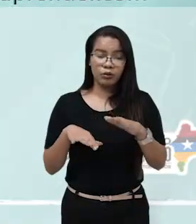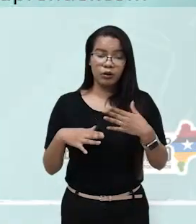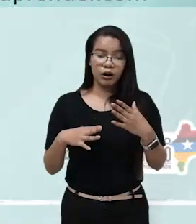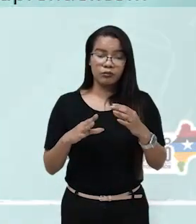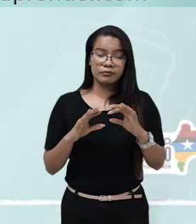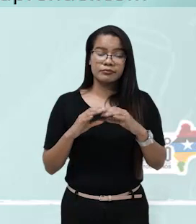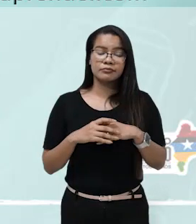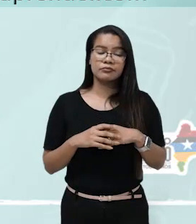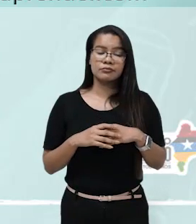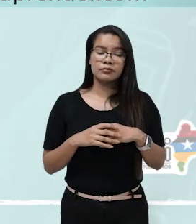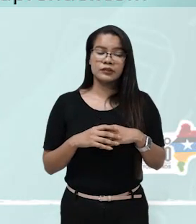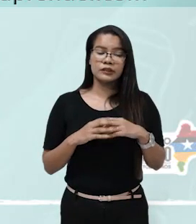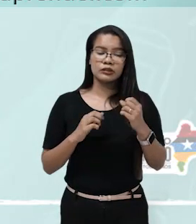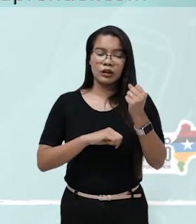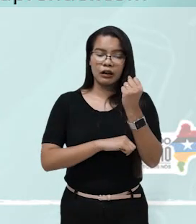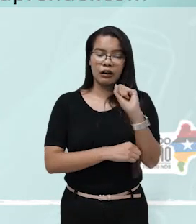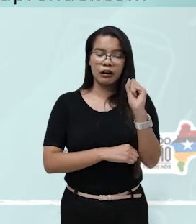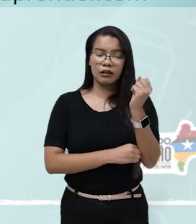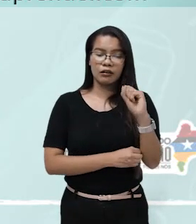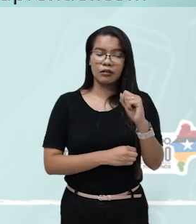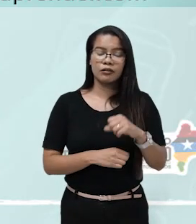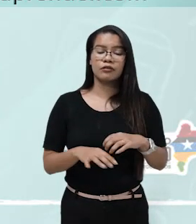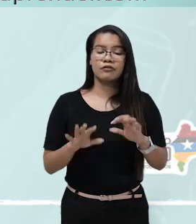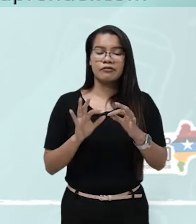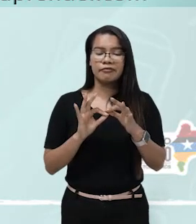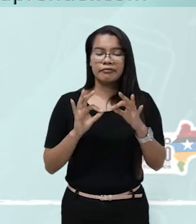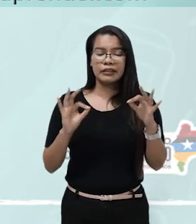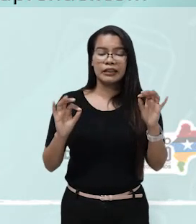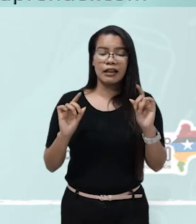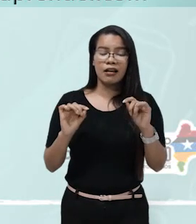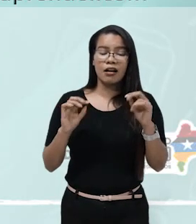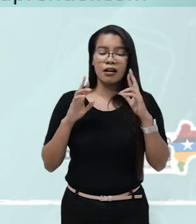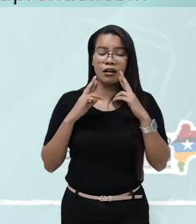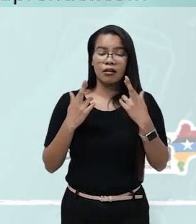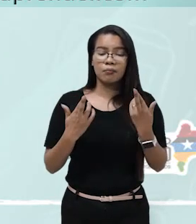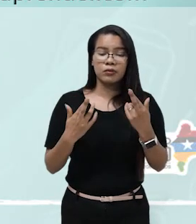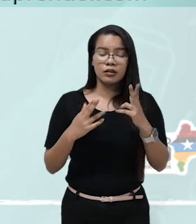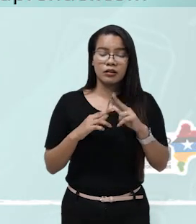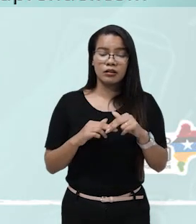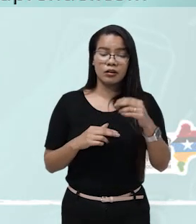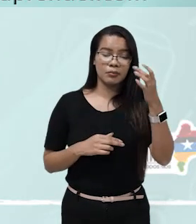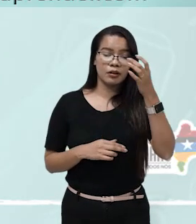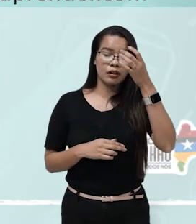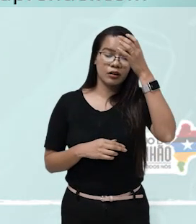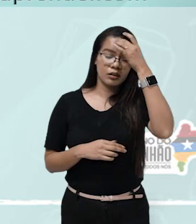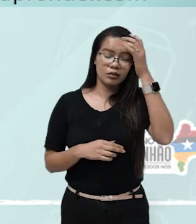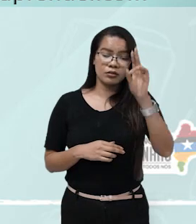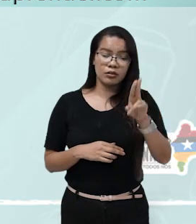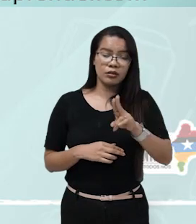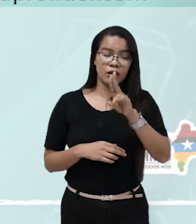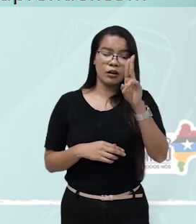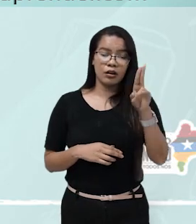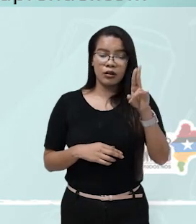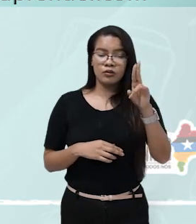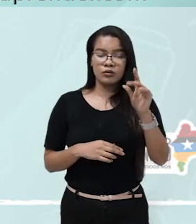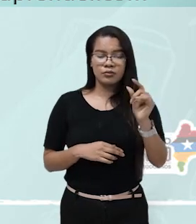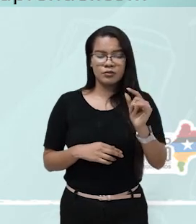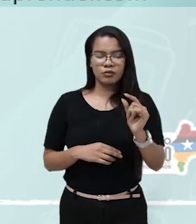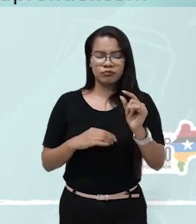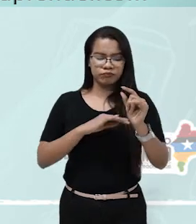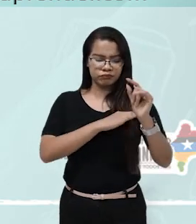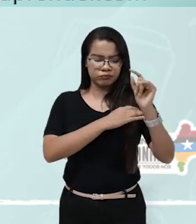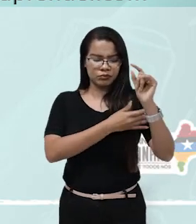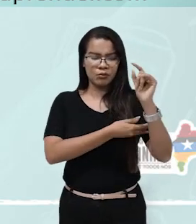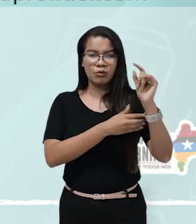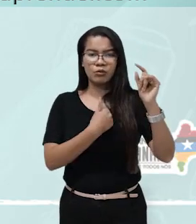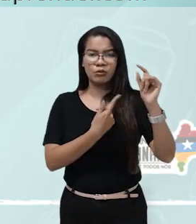fina. É responsável pela capacidade de usar de forma precisa e mais eficiente os pequenos músculos que estão